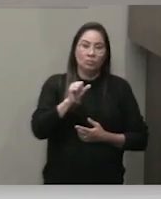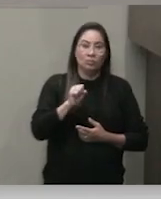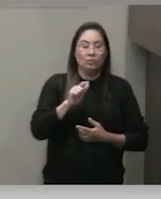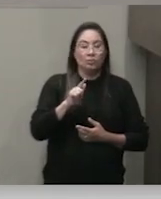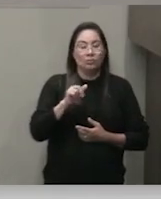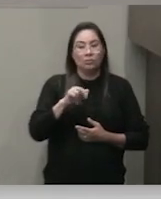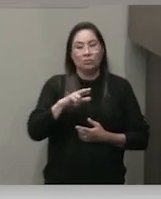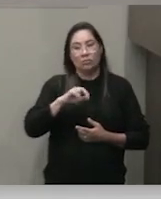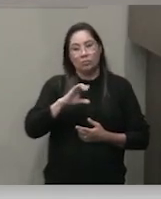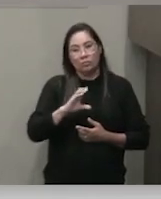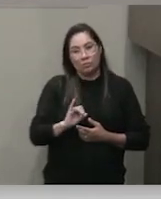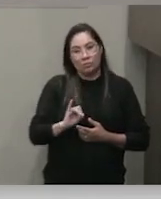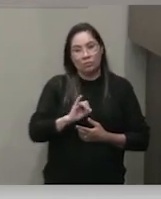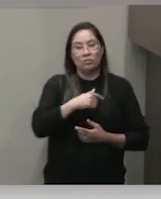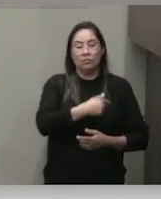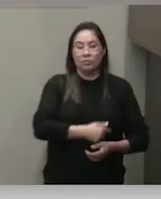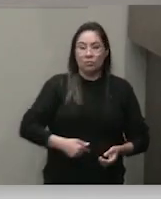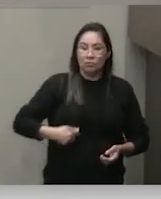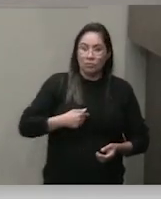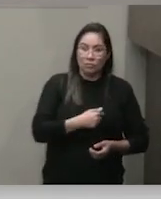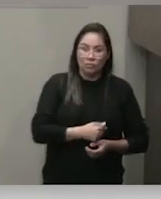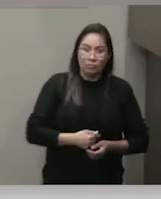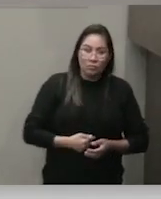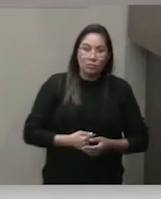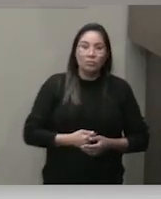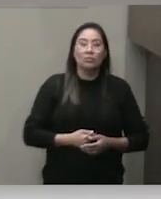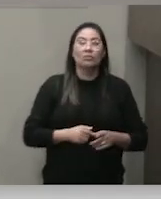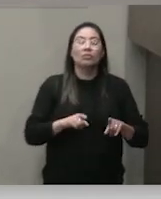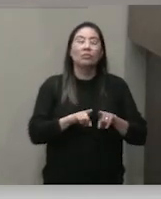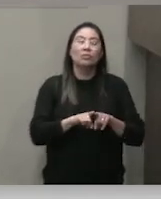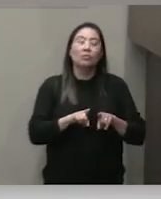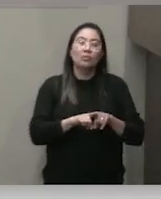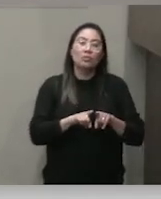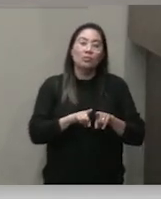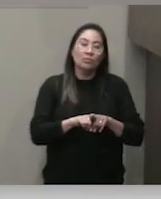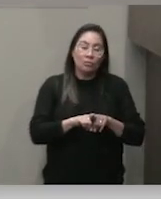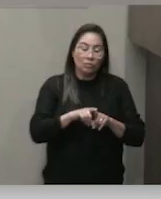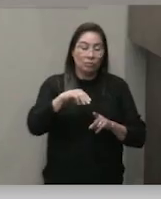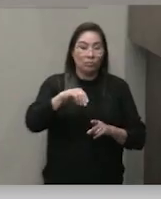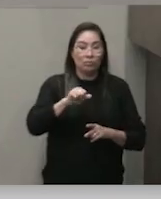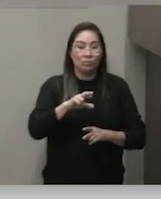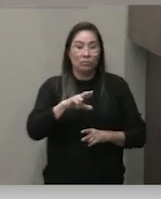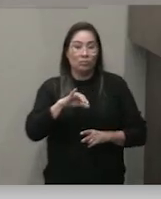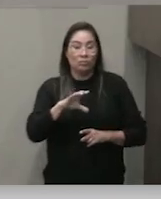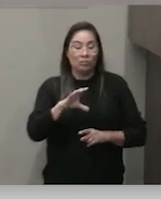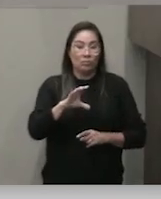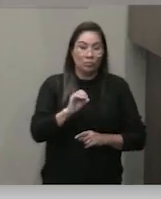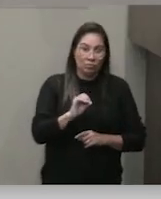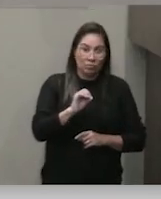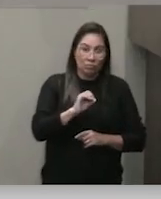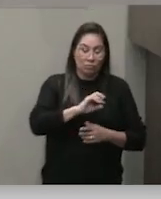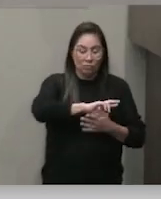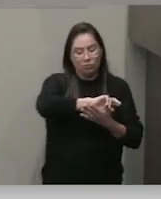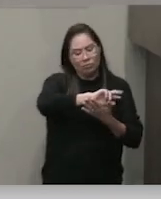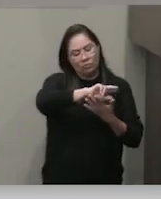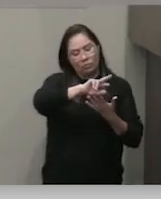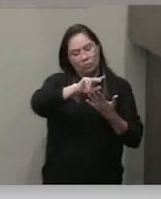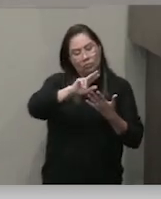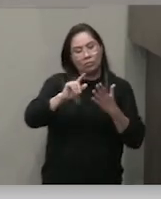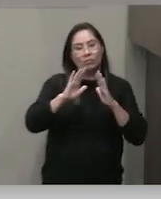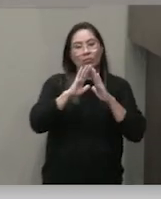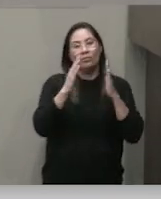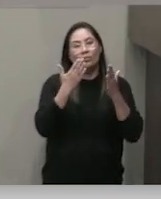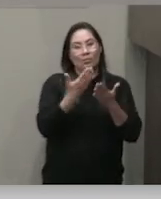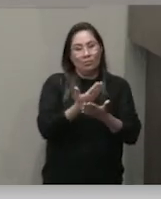Bom Pastor e o Fagundes dos Reis, e mais a banda do Maurício Siroski Sobrinho, que nos honrou com a sua presença aí no primeiro